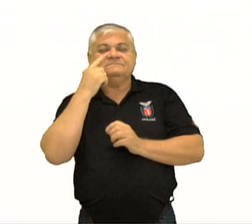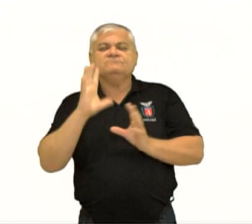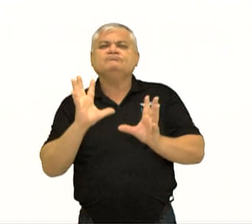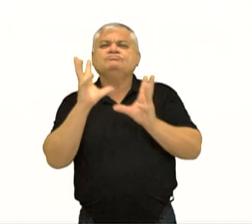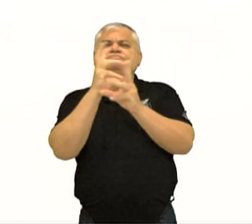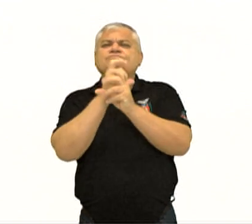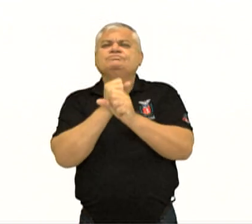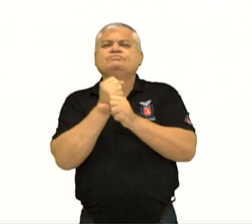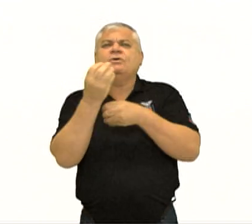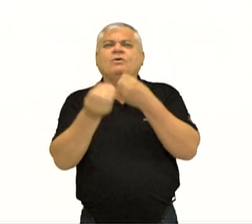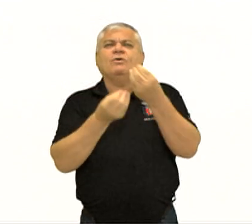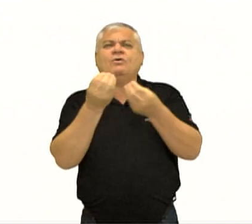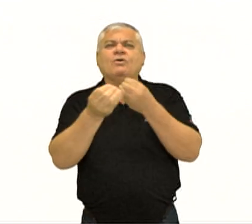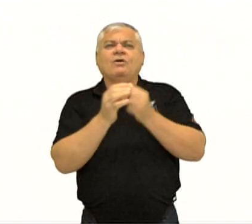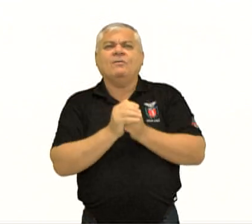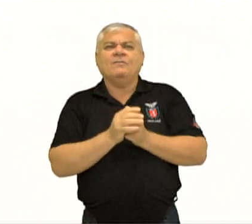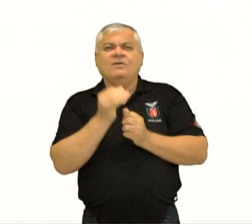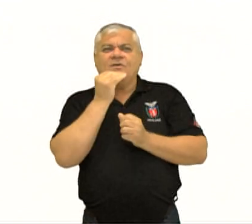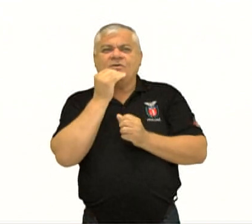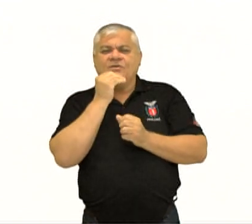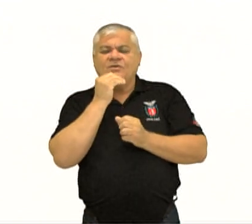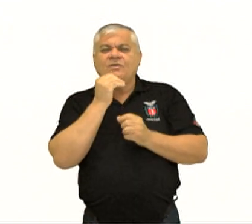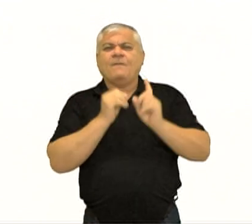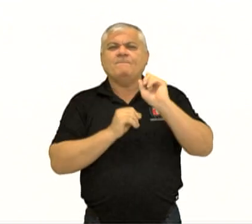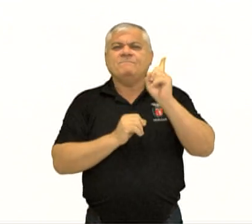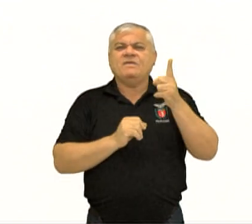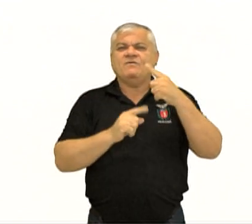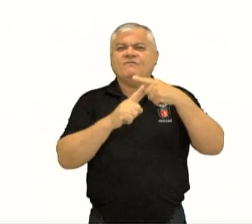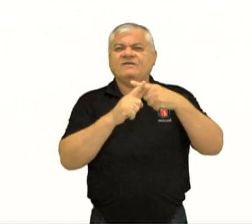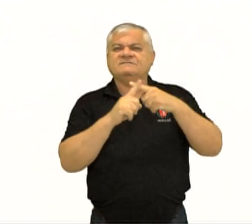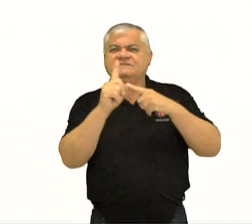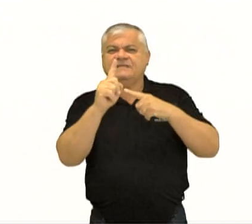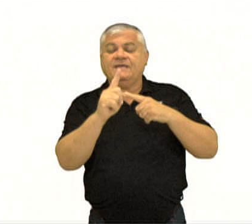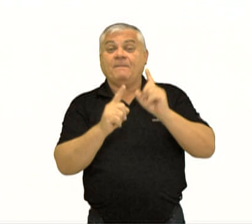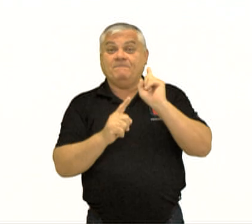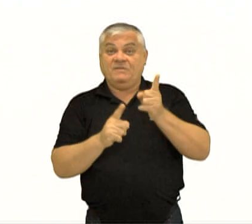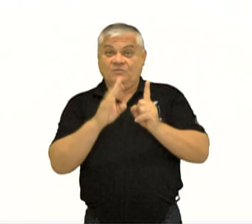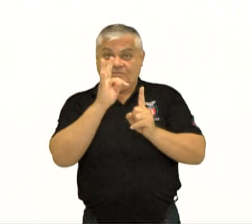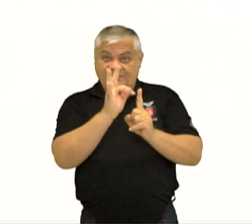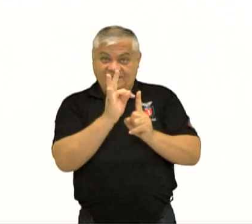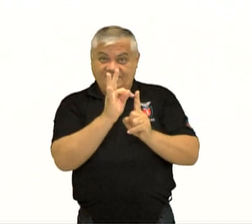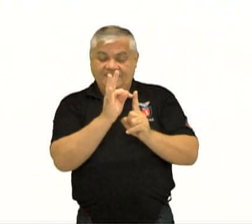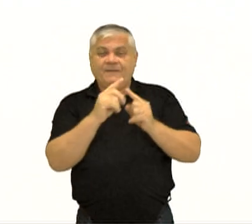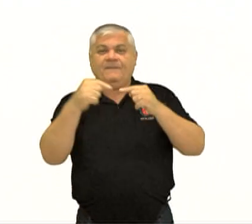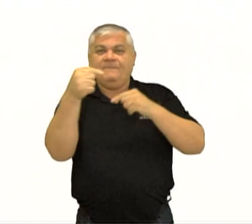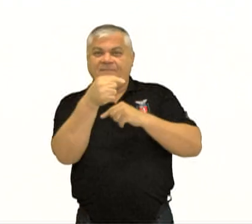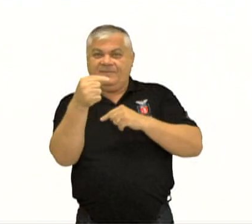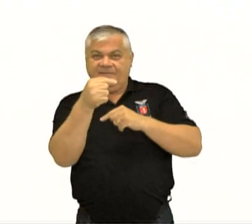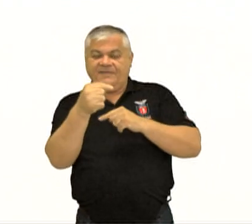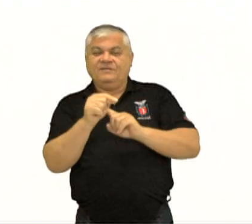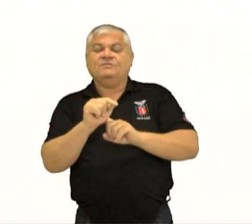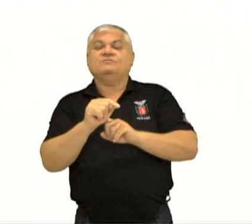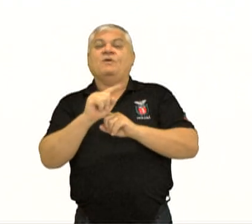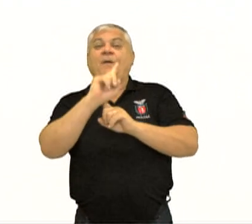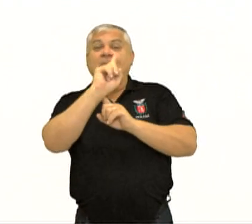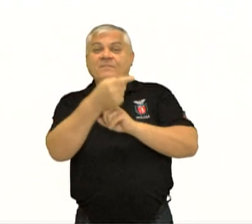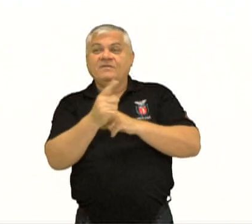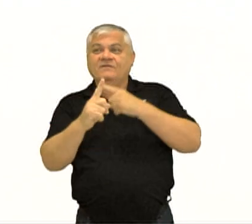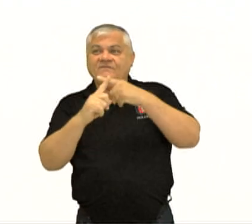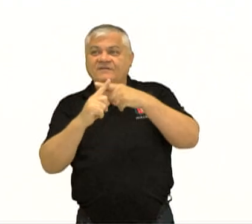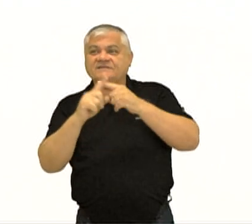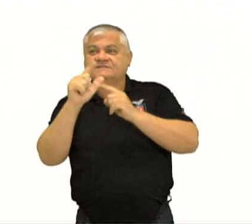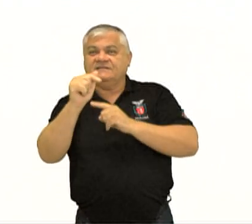Eu faço a distributiva, 1000 vezes T dá 1000T, menos 1000 vezes 70